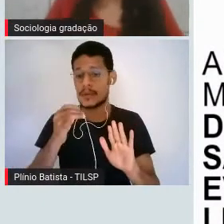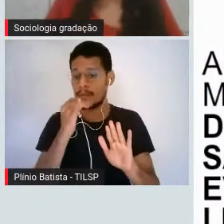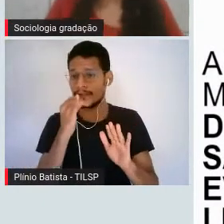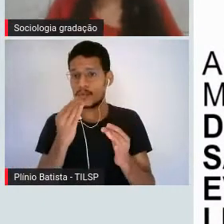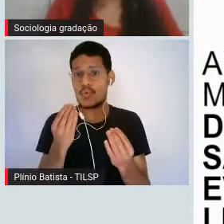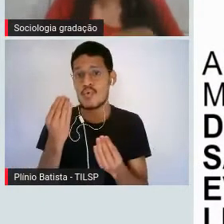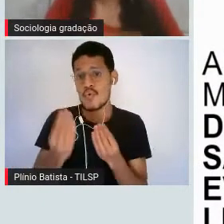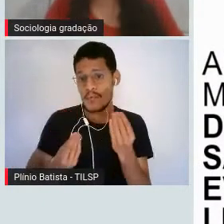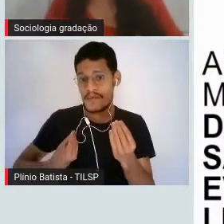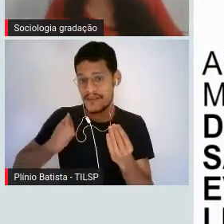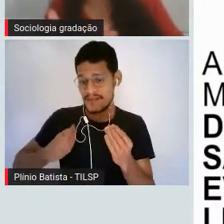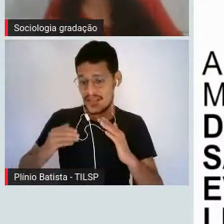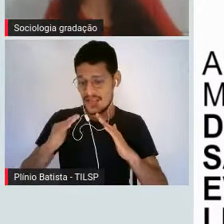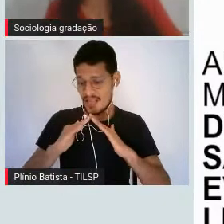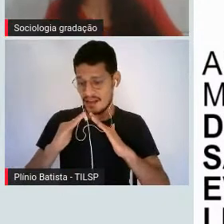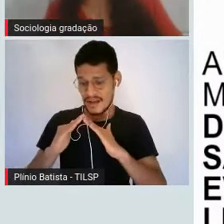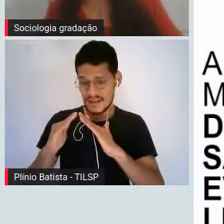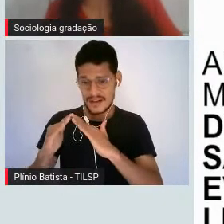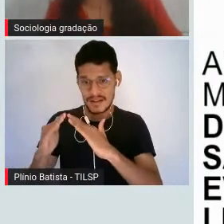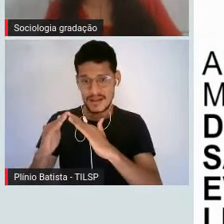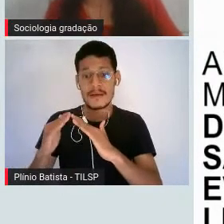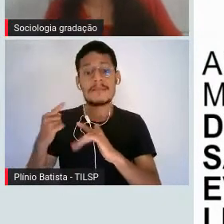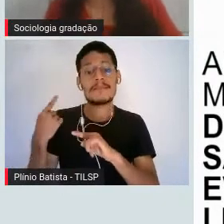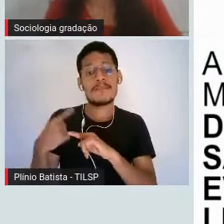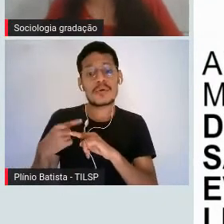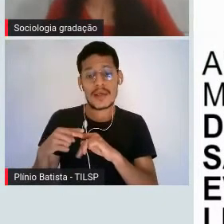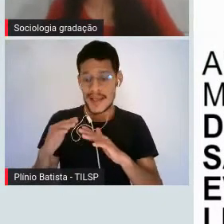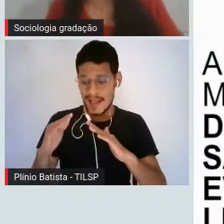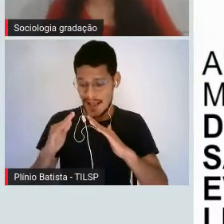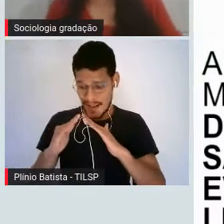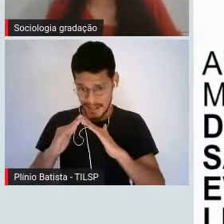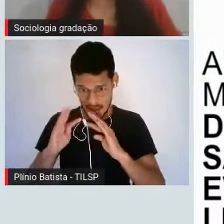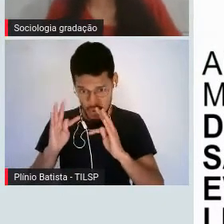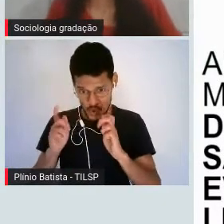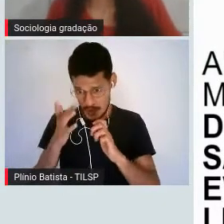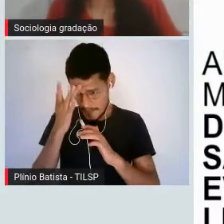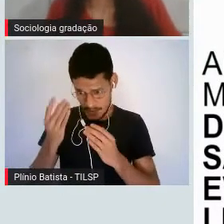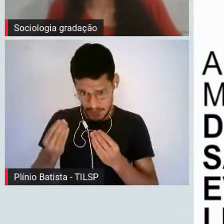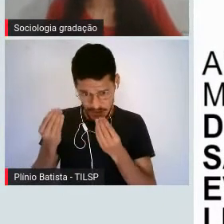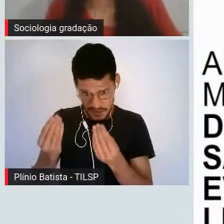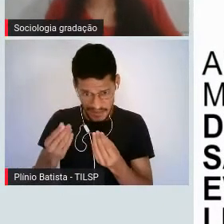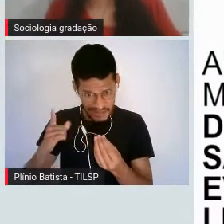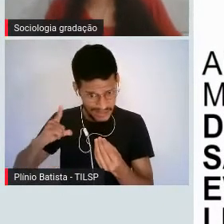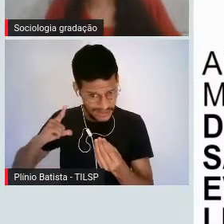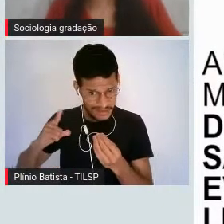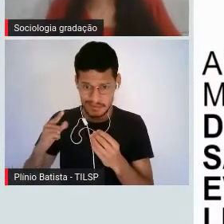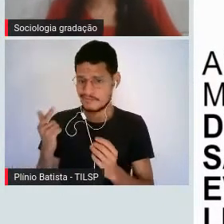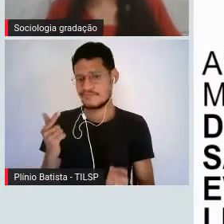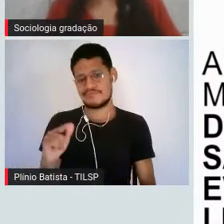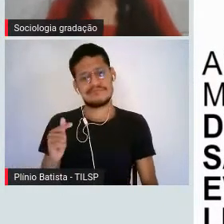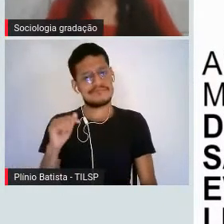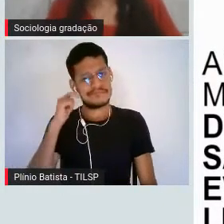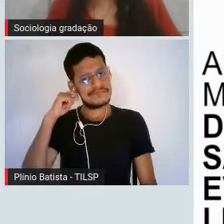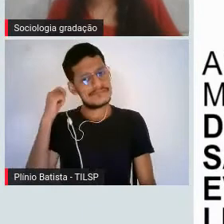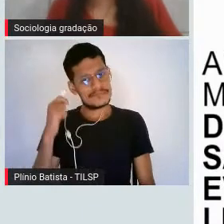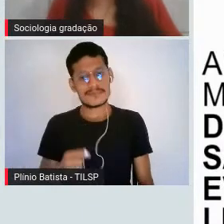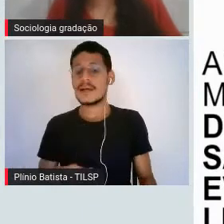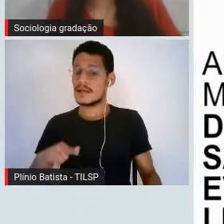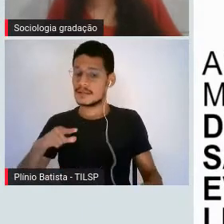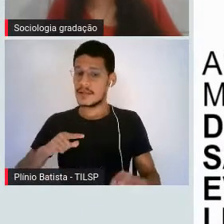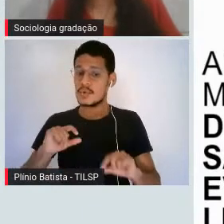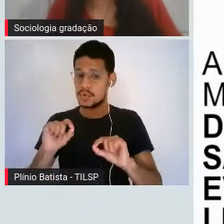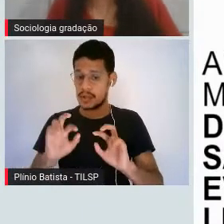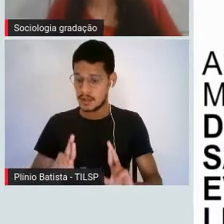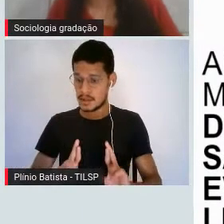naquelas moradias, e nem tinha moradia para todo mundo. Então, começa realmente essa estruturação diferenciada nas